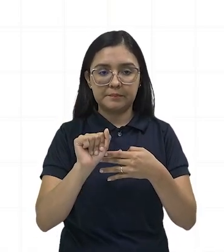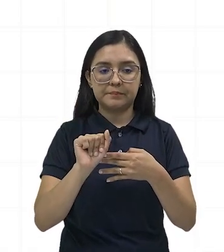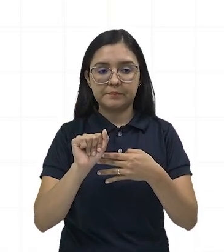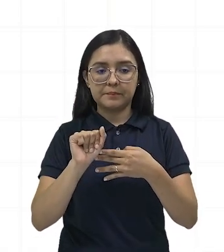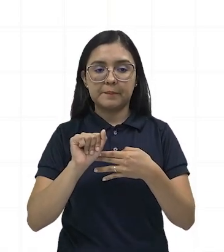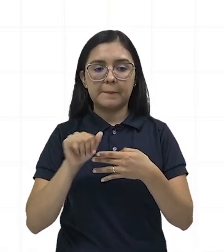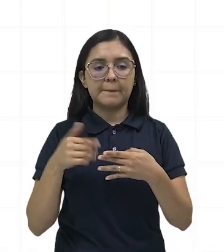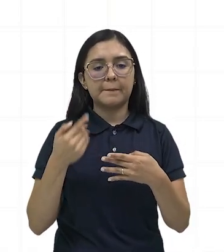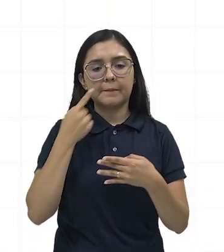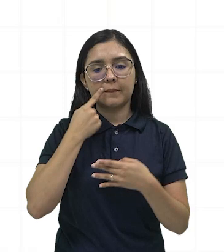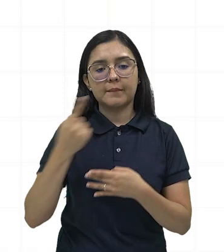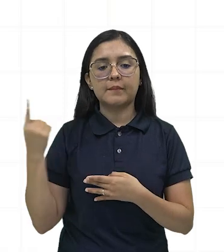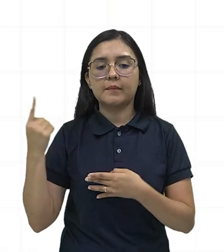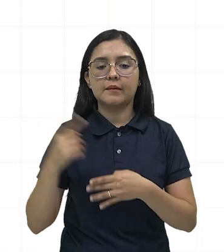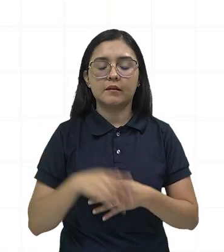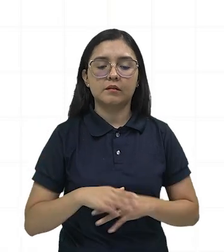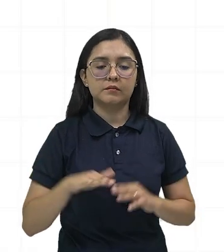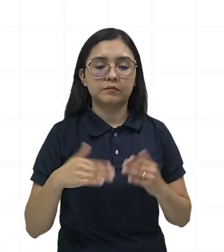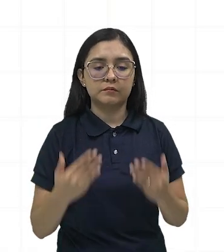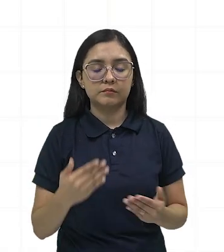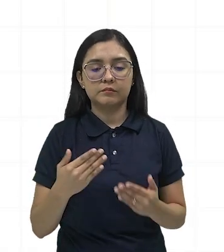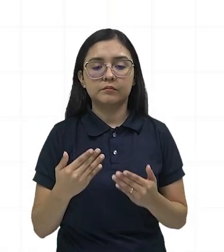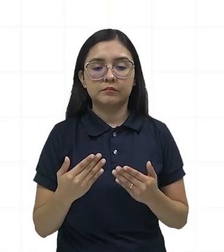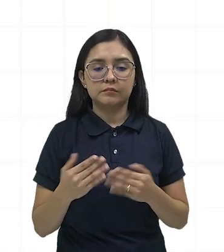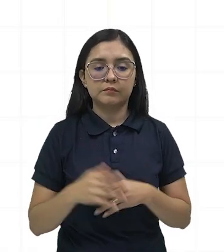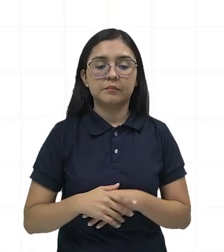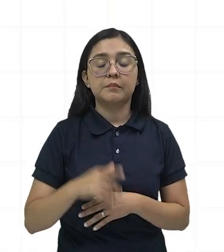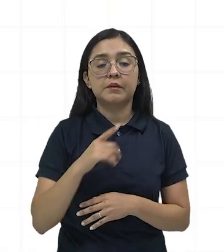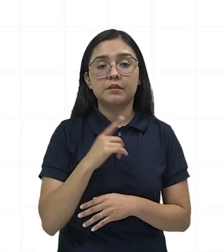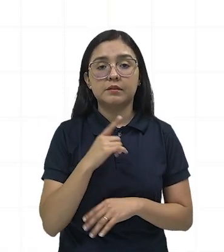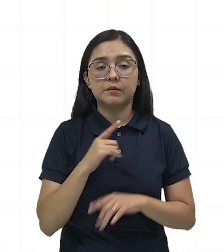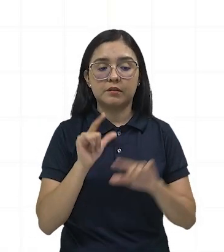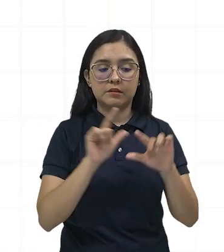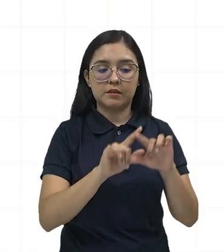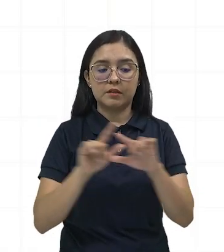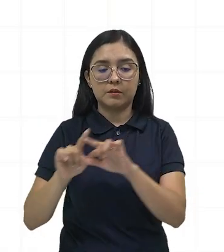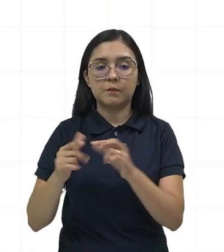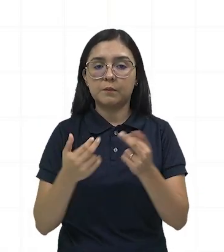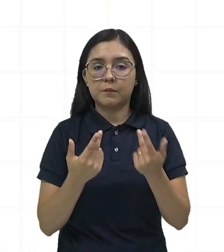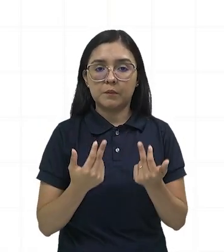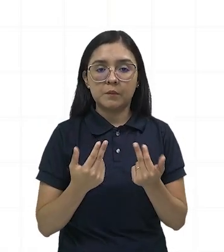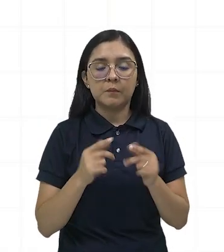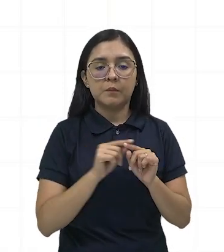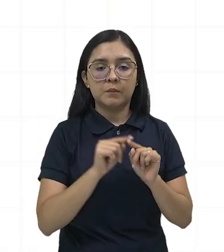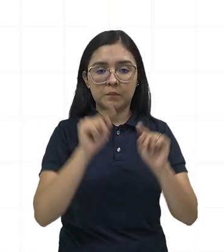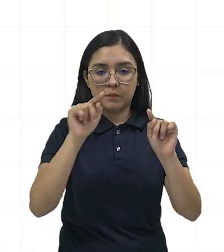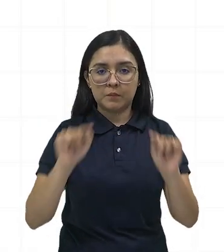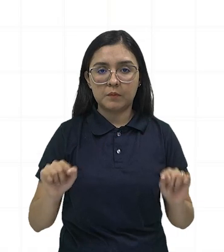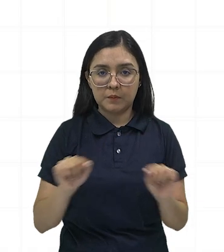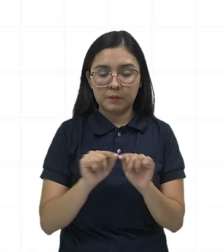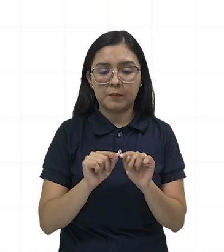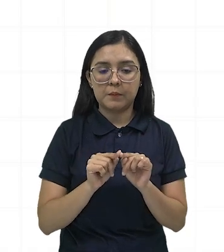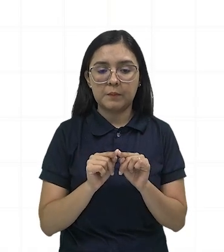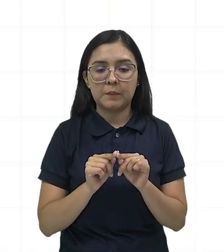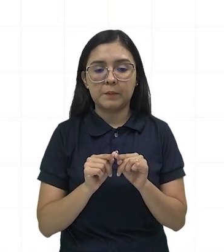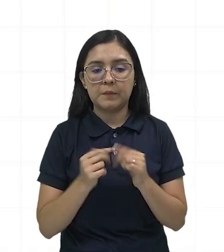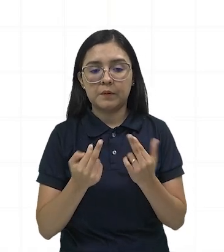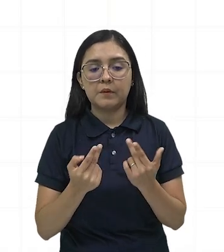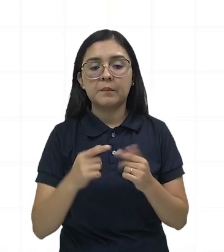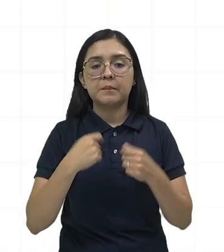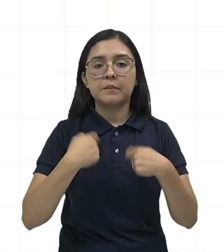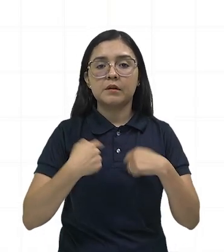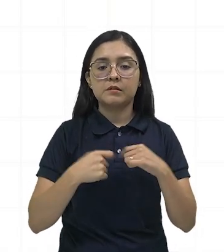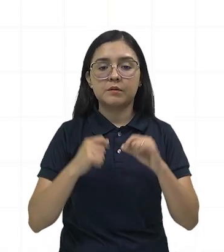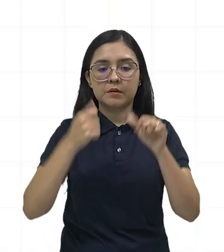Então, para termos triângulos congruentes, nós temos que, então, analisar